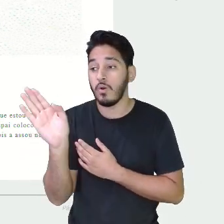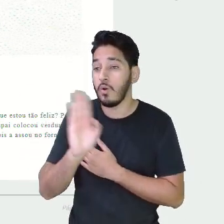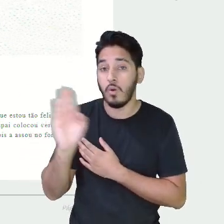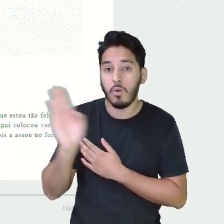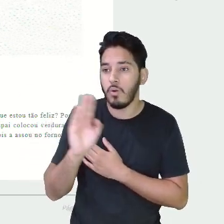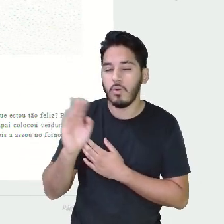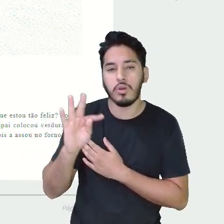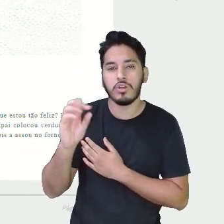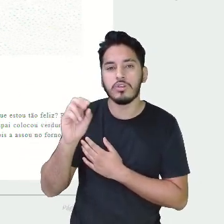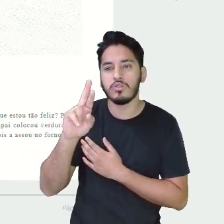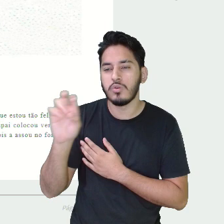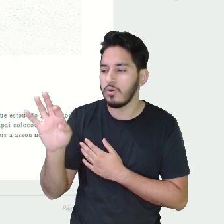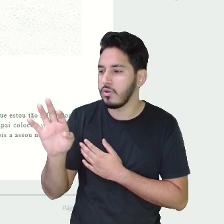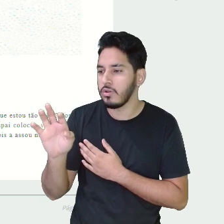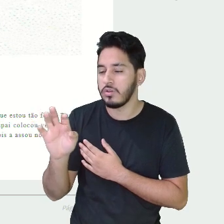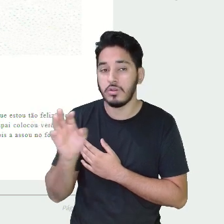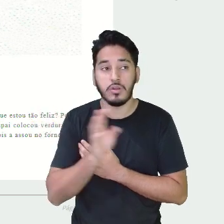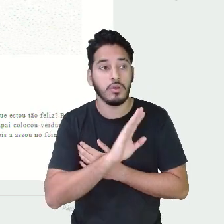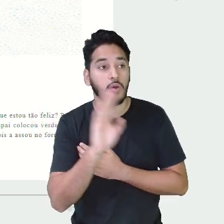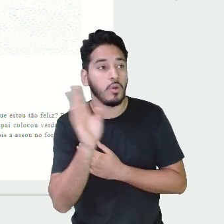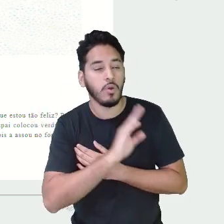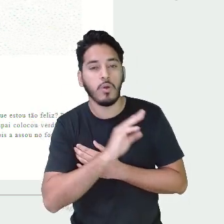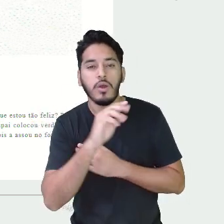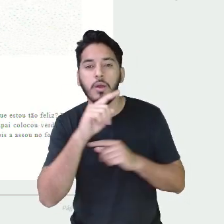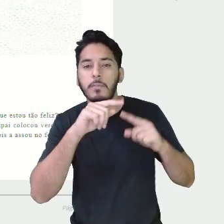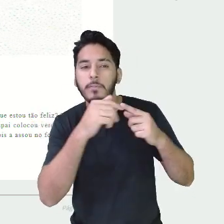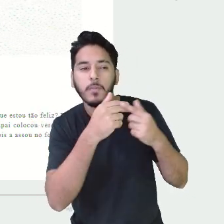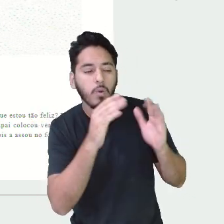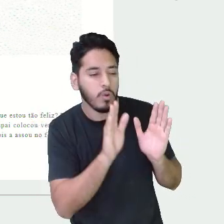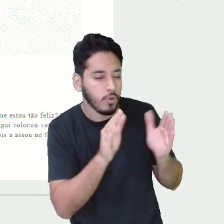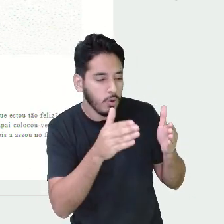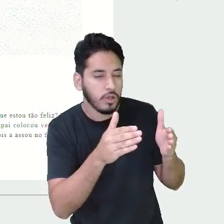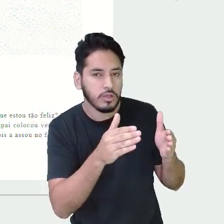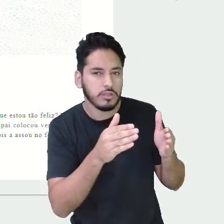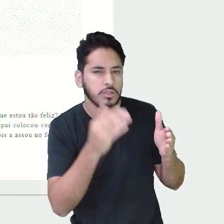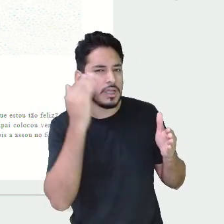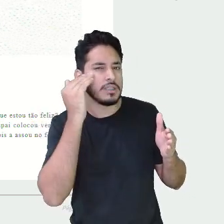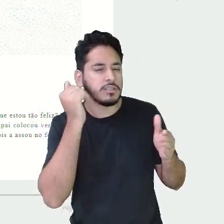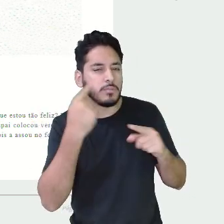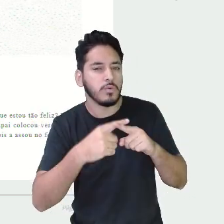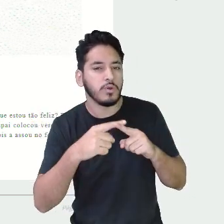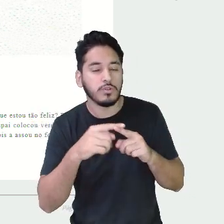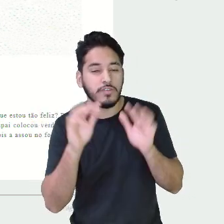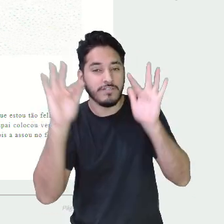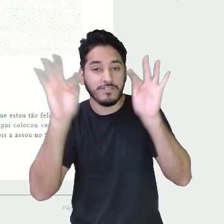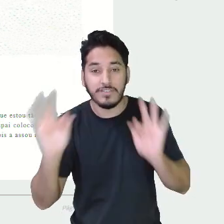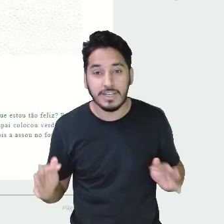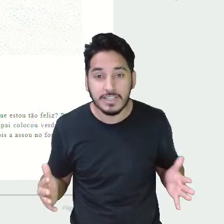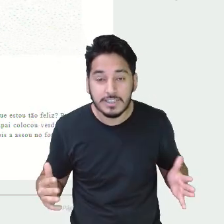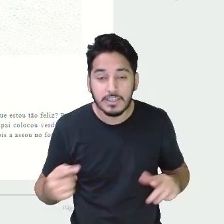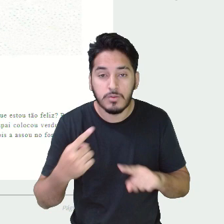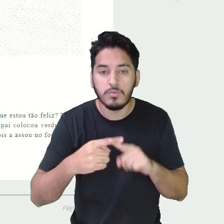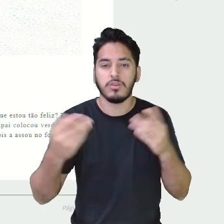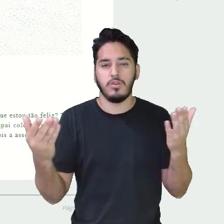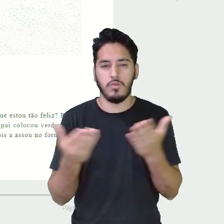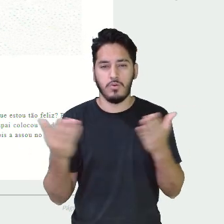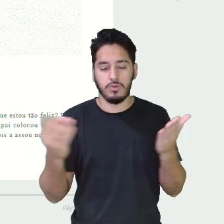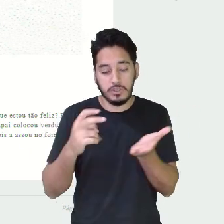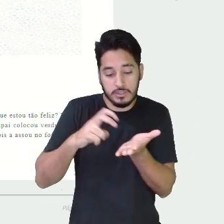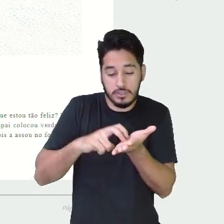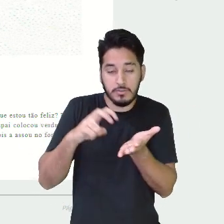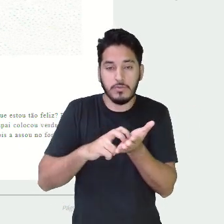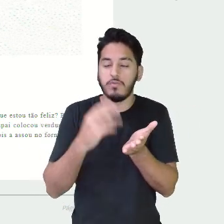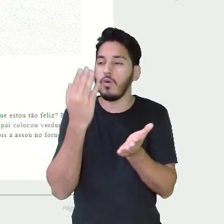Pisa. Olá, gôndolas de Veneza. Querem saber por que estou tão feliz? Porque hoje de manhã